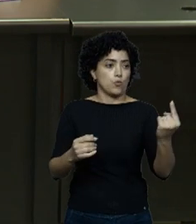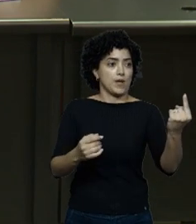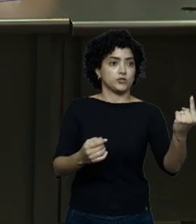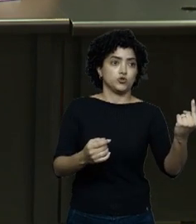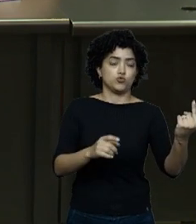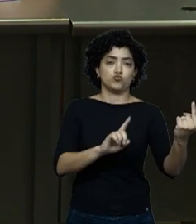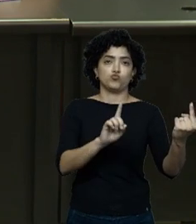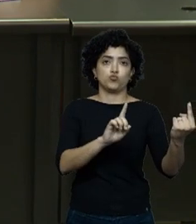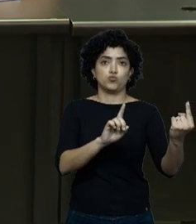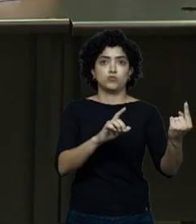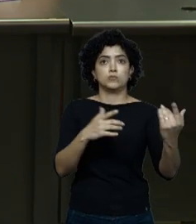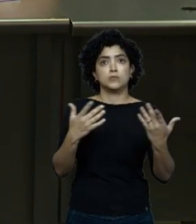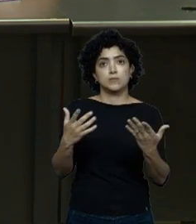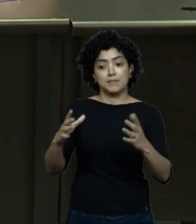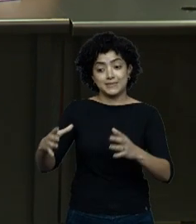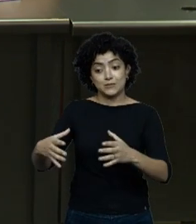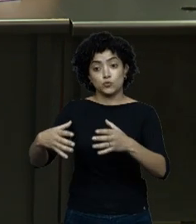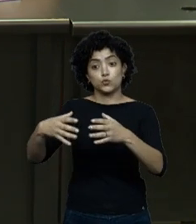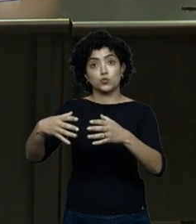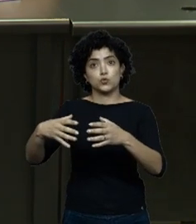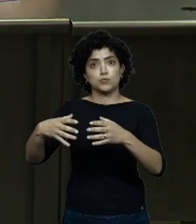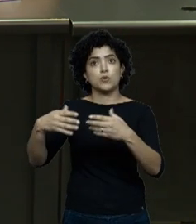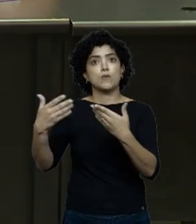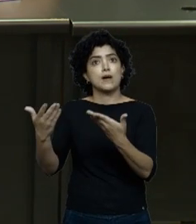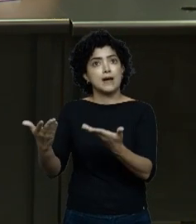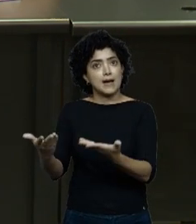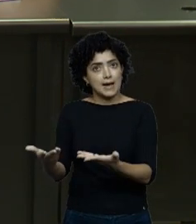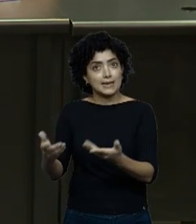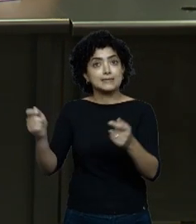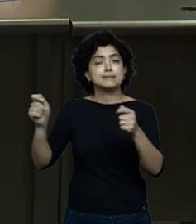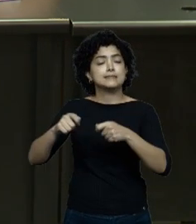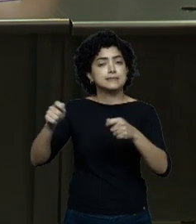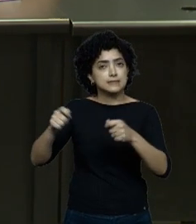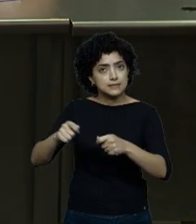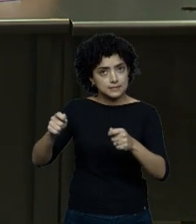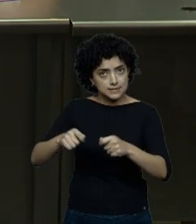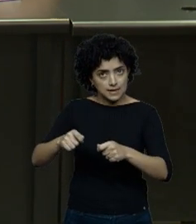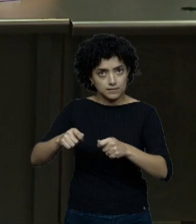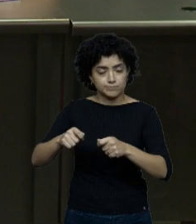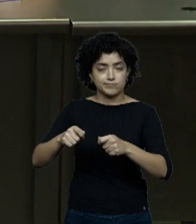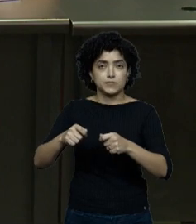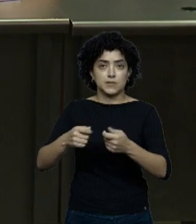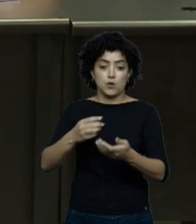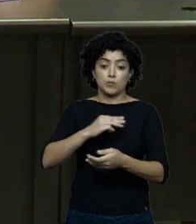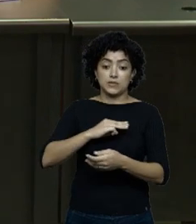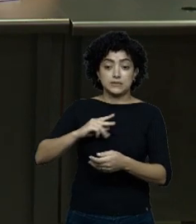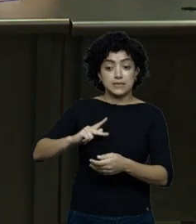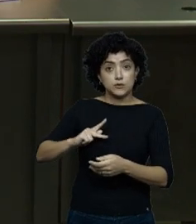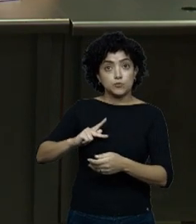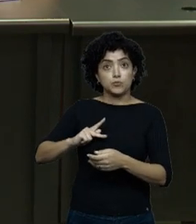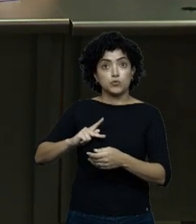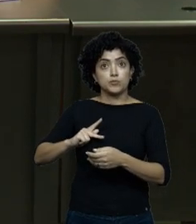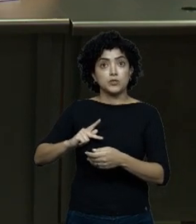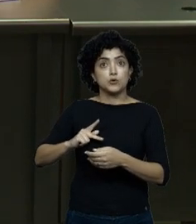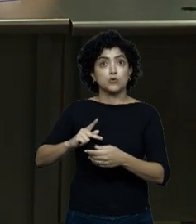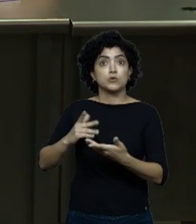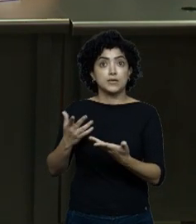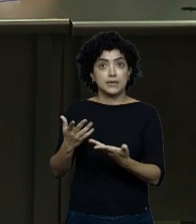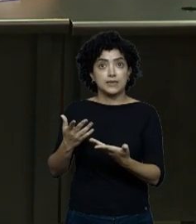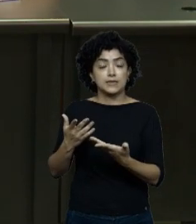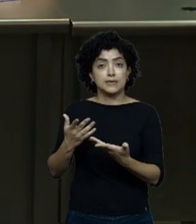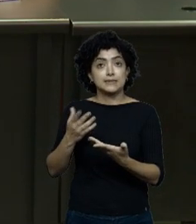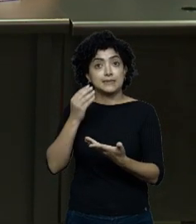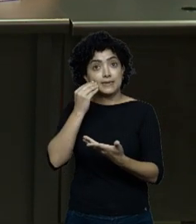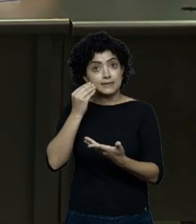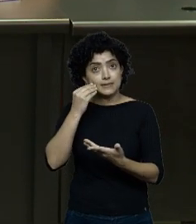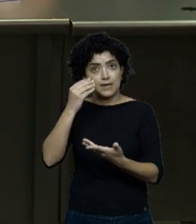do João da Maria José ele passa a ser possível de intervenção do Ministério Público o que não impede desde logo que